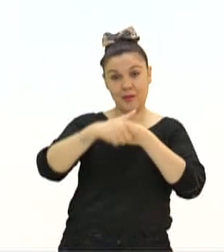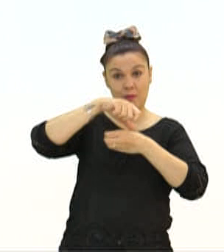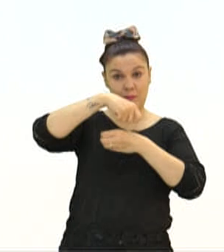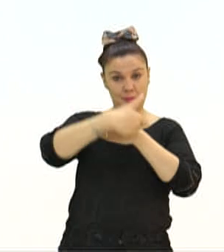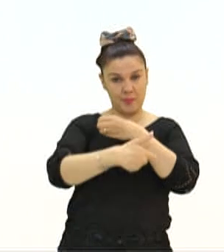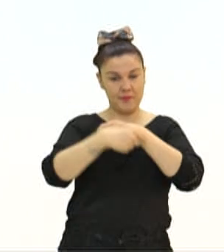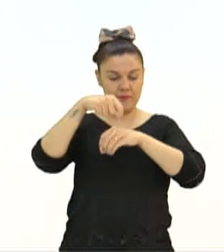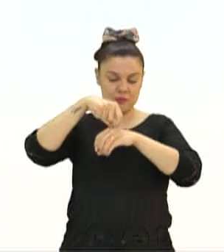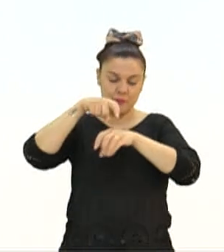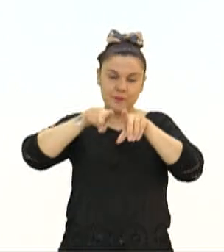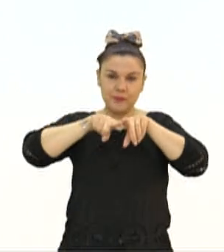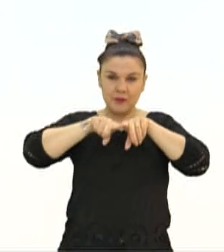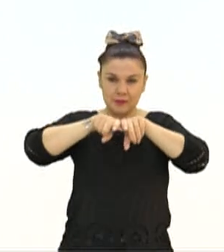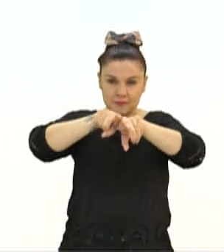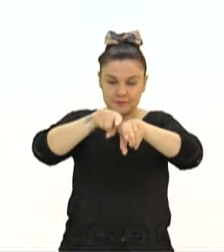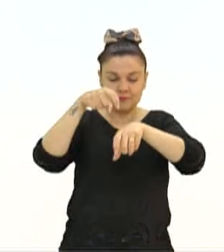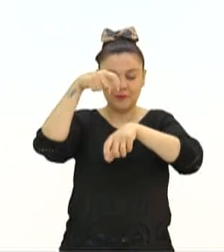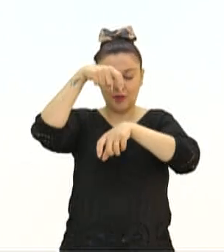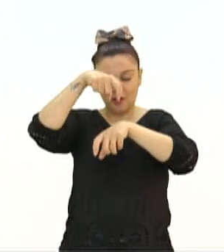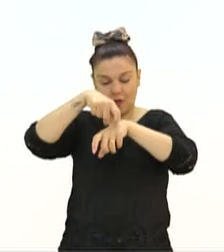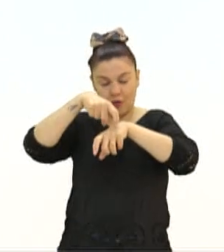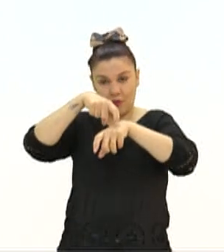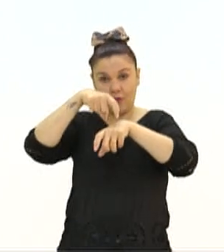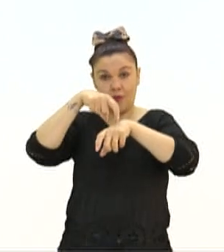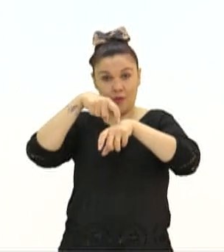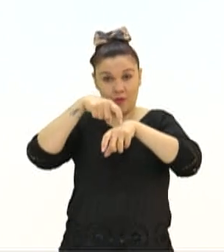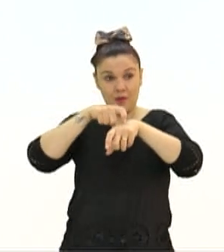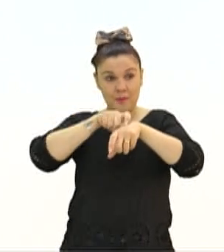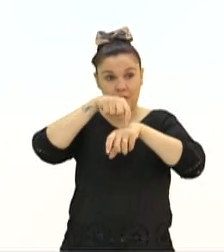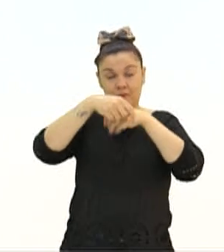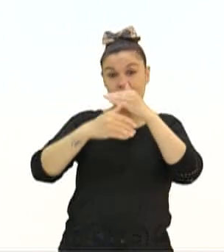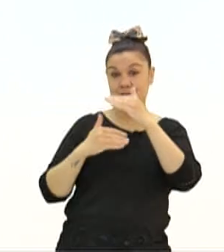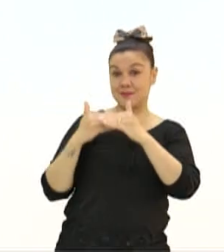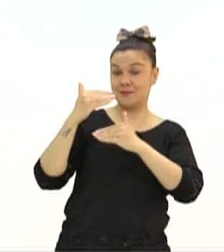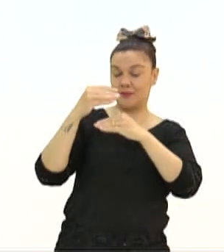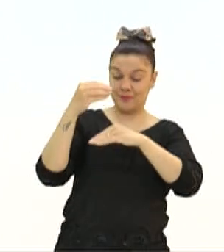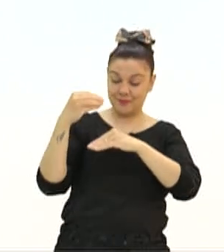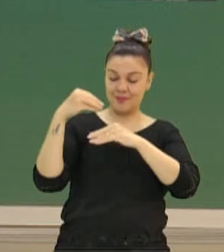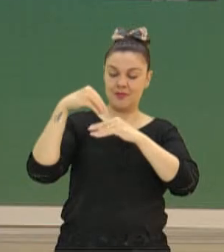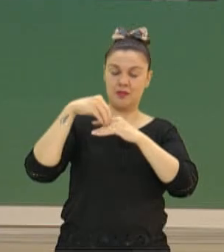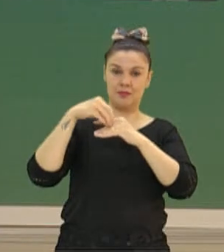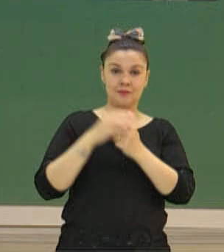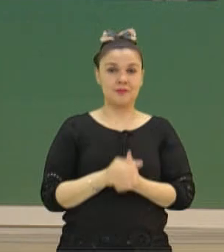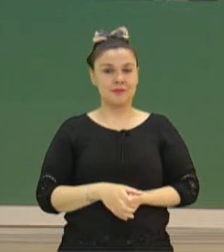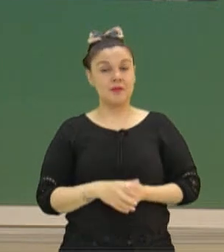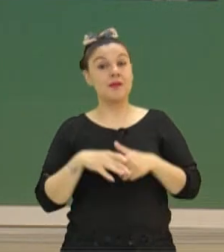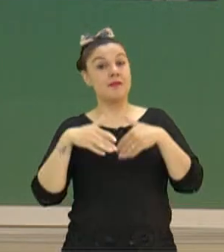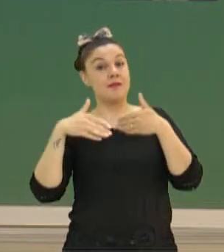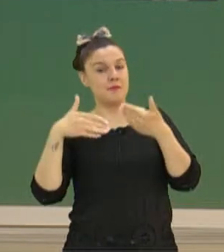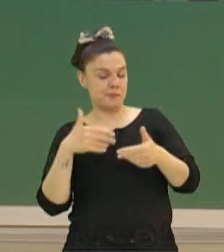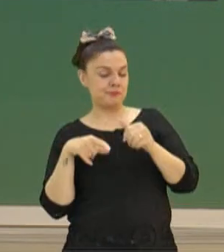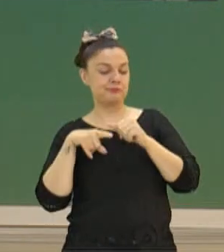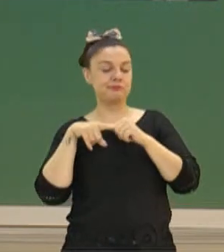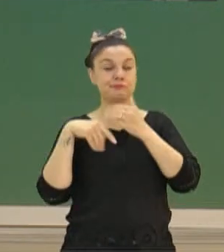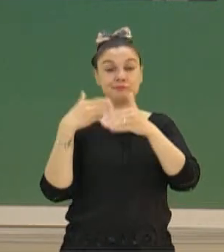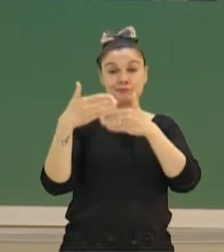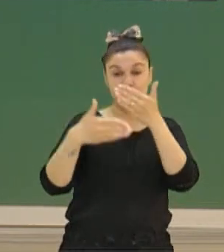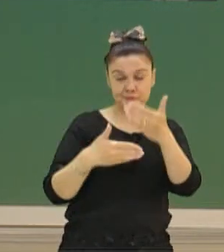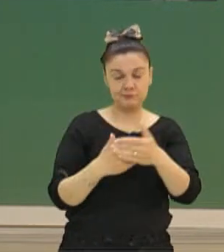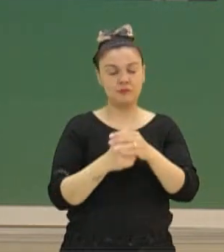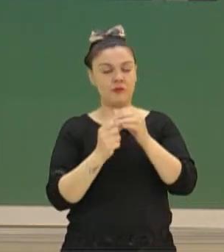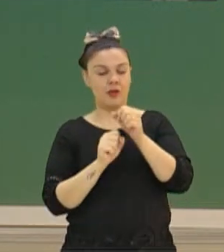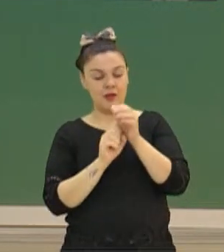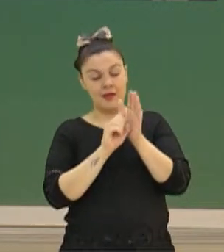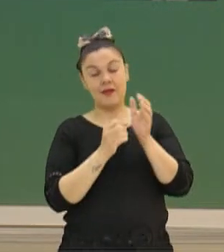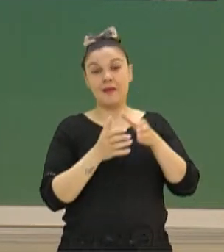cavou um buraquinho e colocou ali os ovos, para que essa larva se desenvolvesse. E aí, com o tempo, essa larva vai crescer,